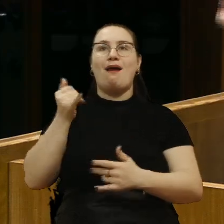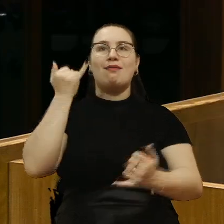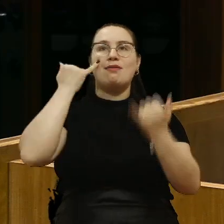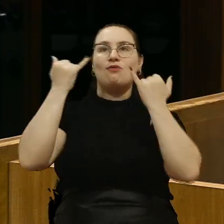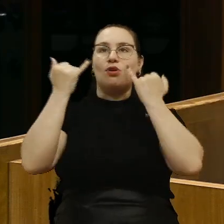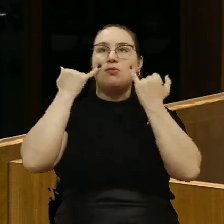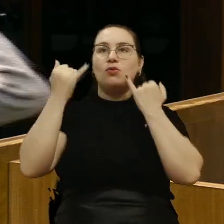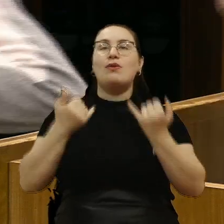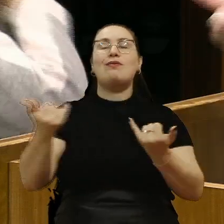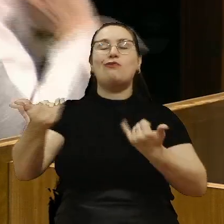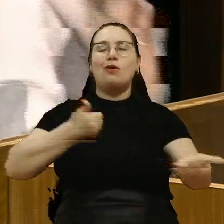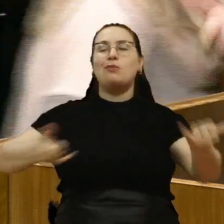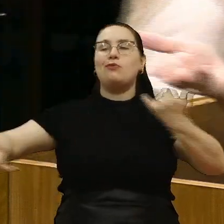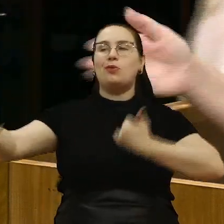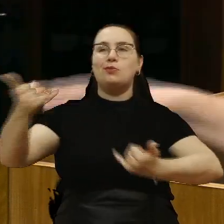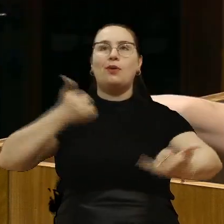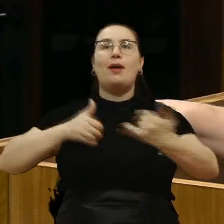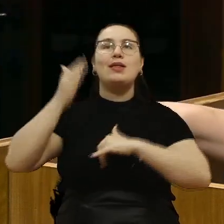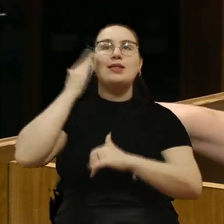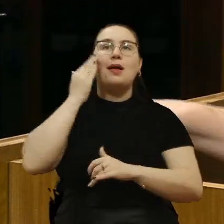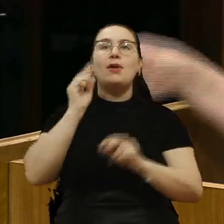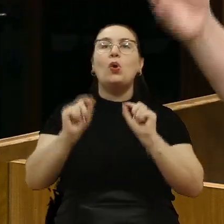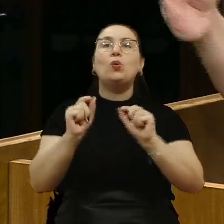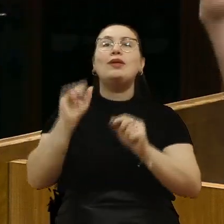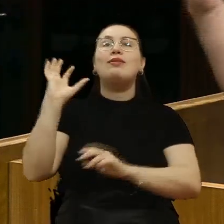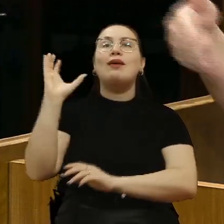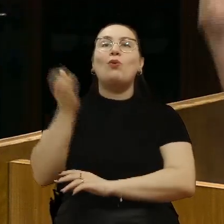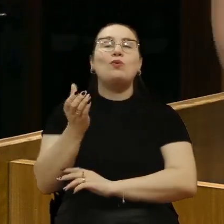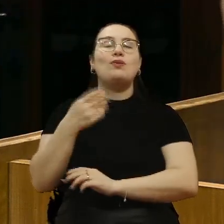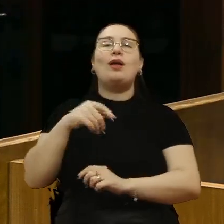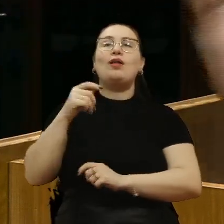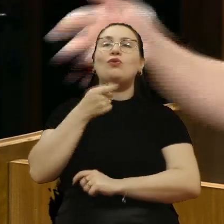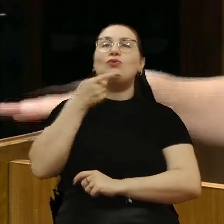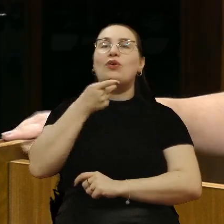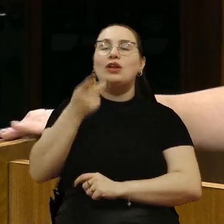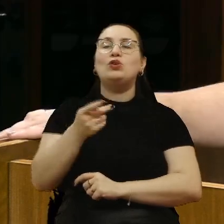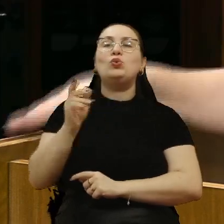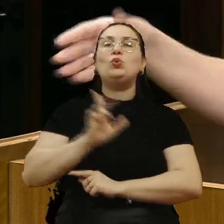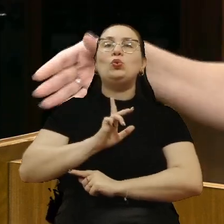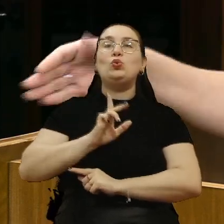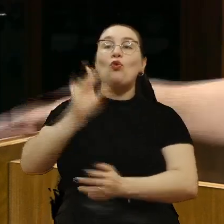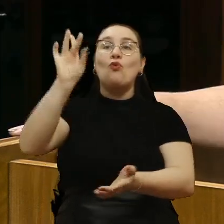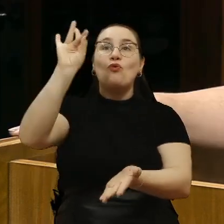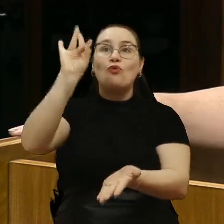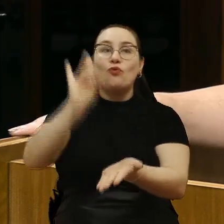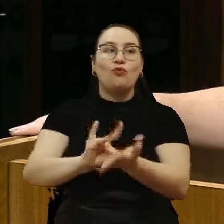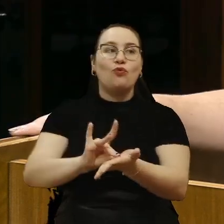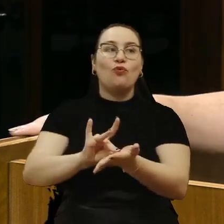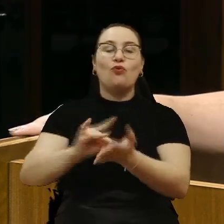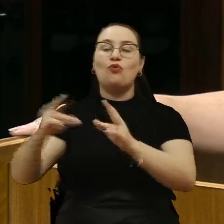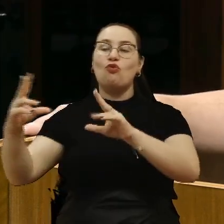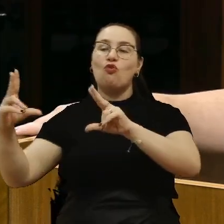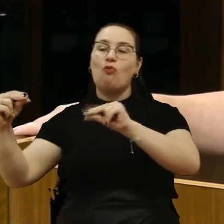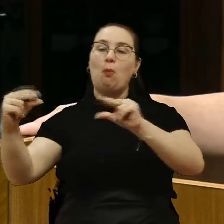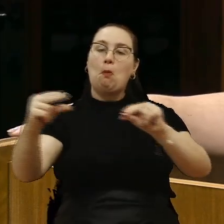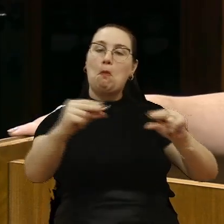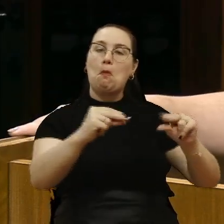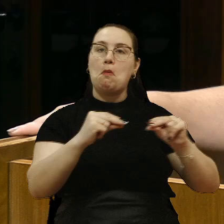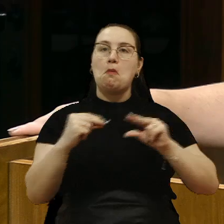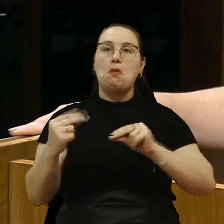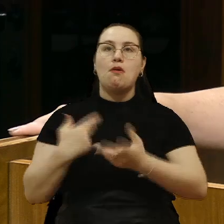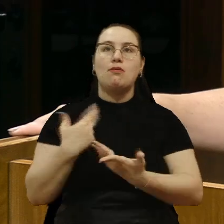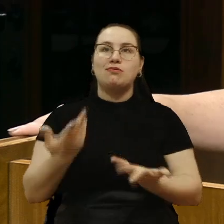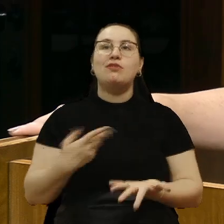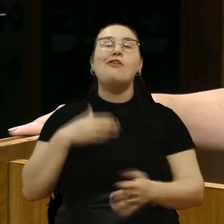informação, porque daí a gente vai saber exatamente do que está falando e a gente não vai falar de diz que me diz que. Peço, né, aos vereadores que